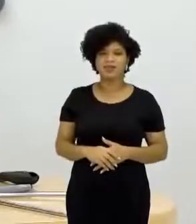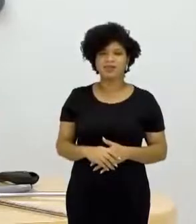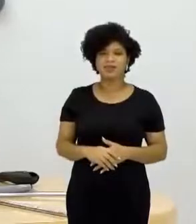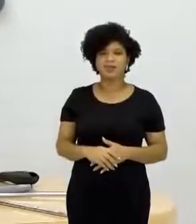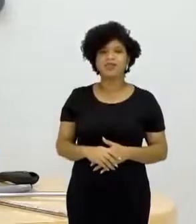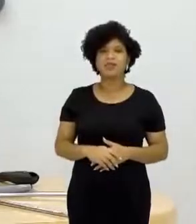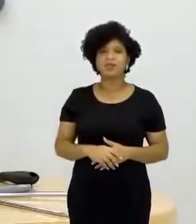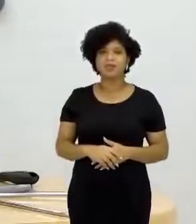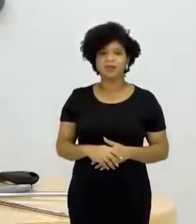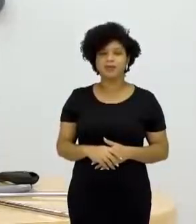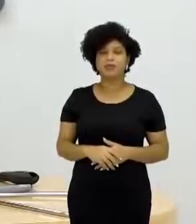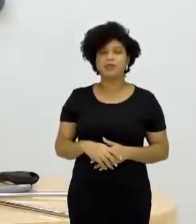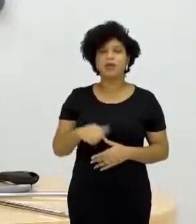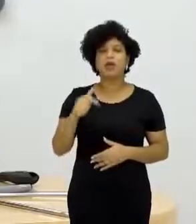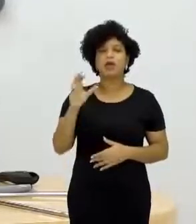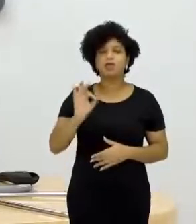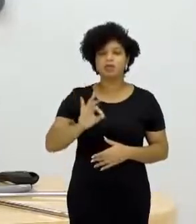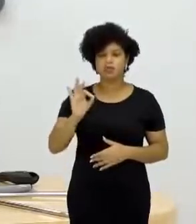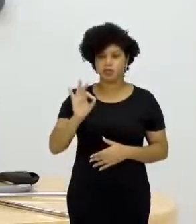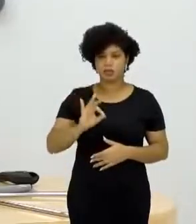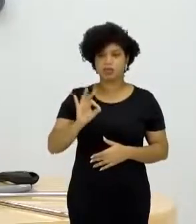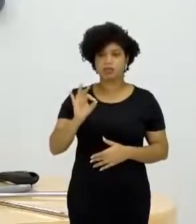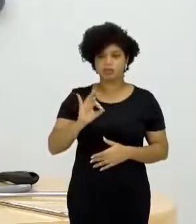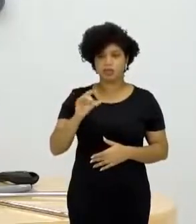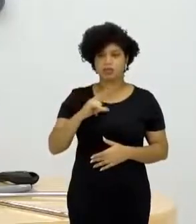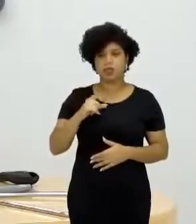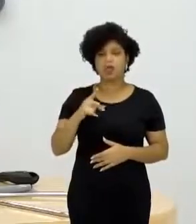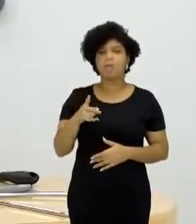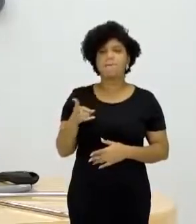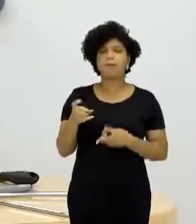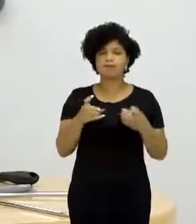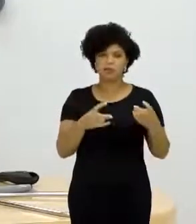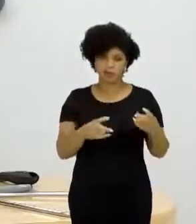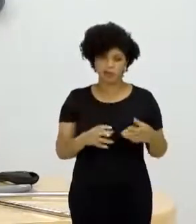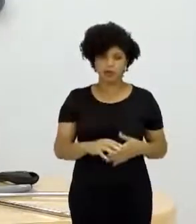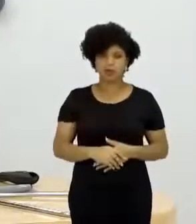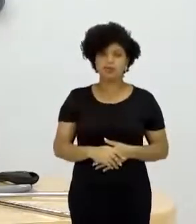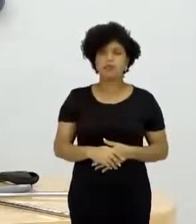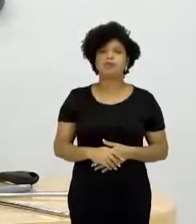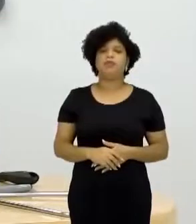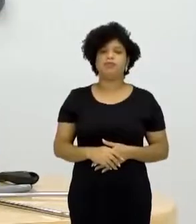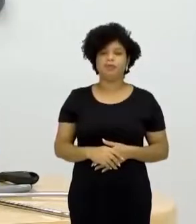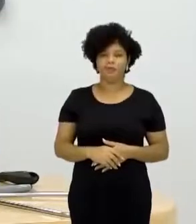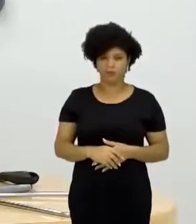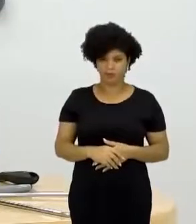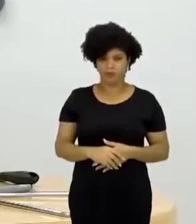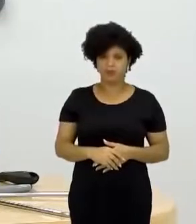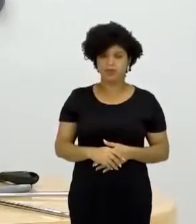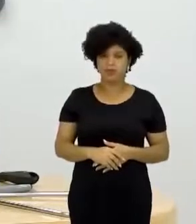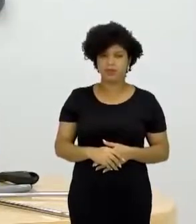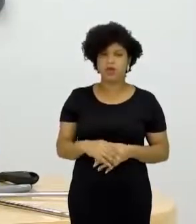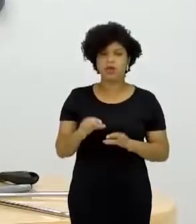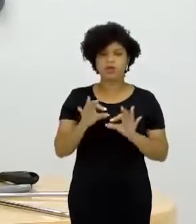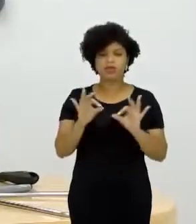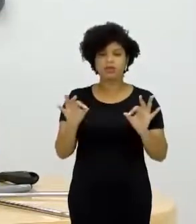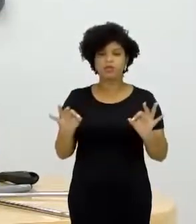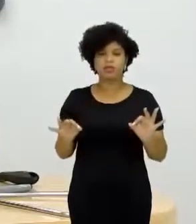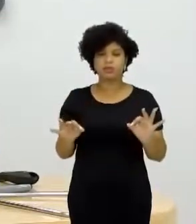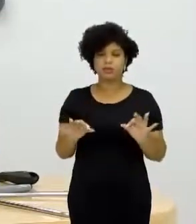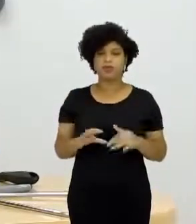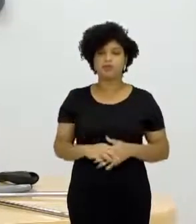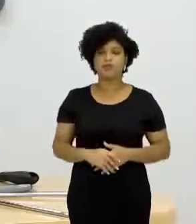né? 100%, não tem como hoje fazer essa previsão. Certinho? Então esse é mito. E beleza,